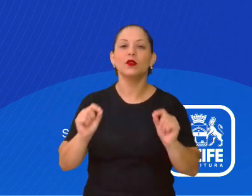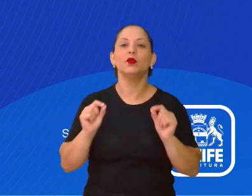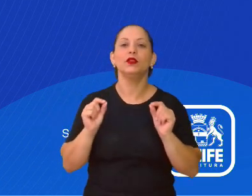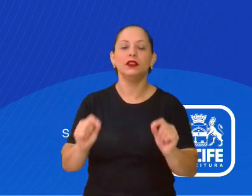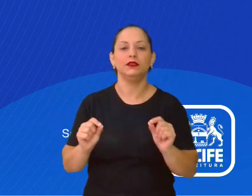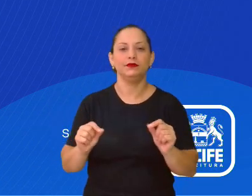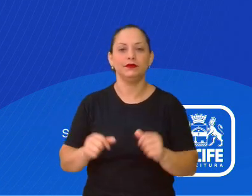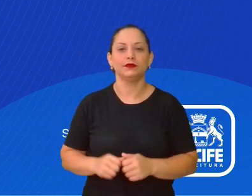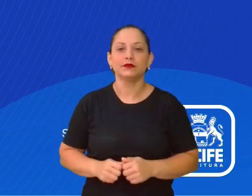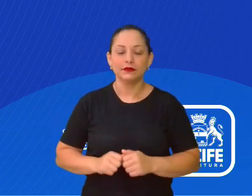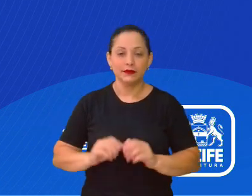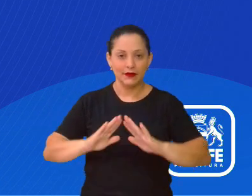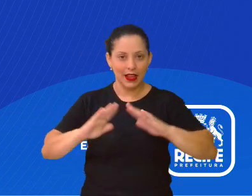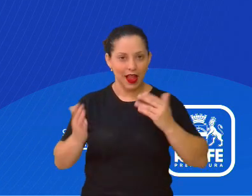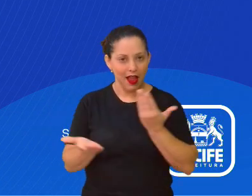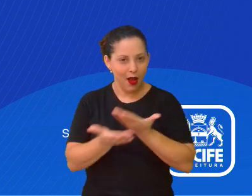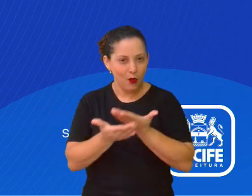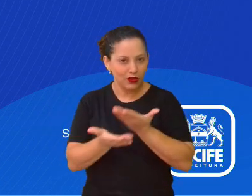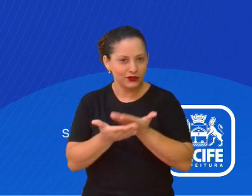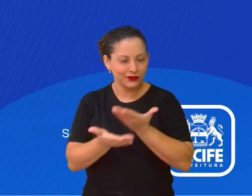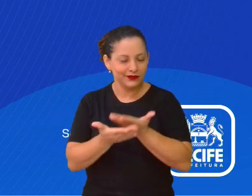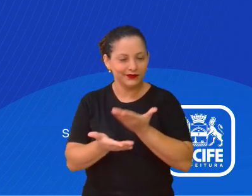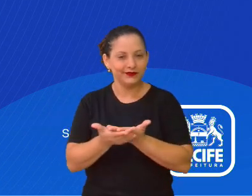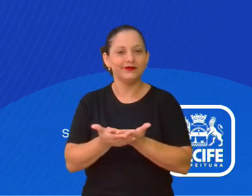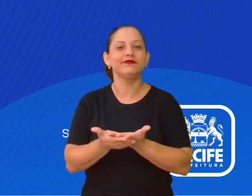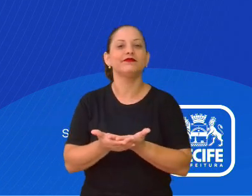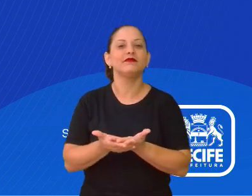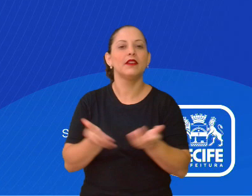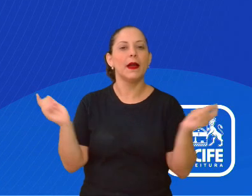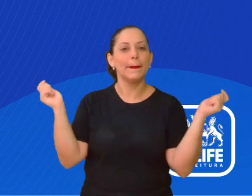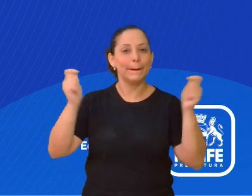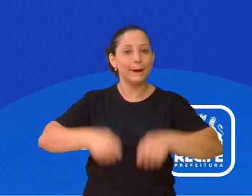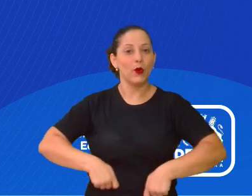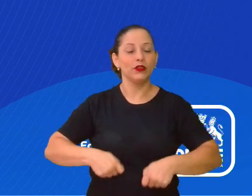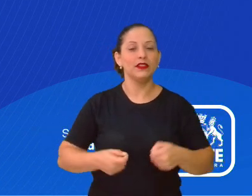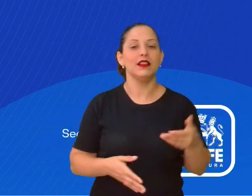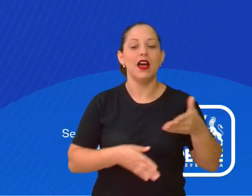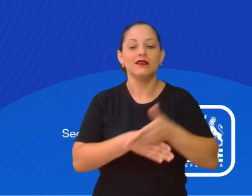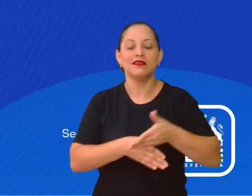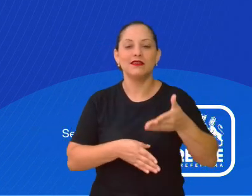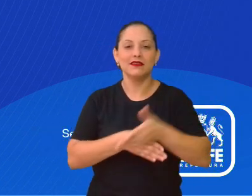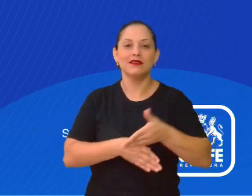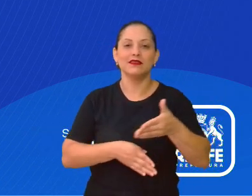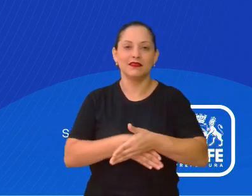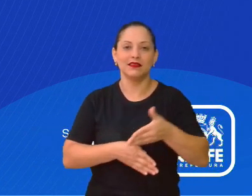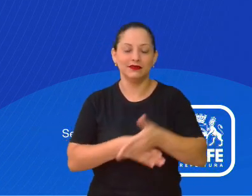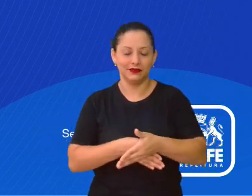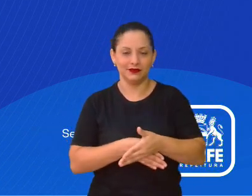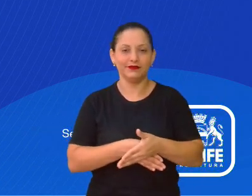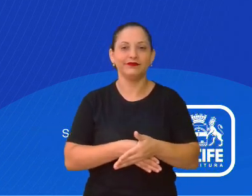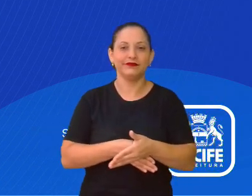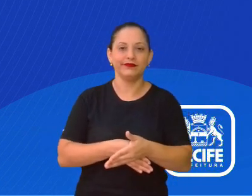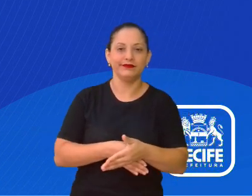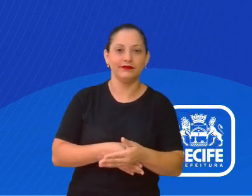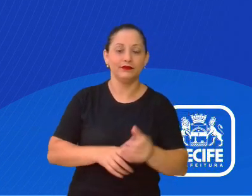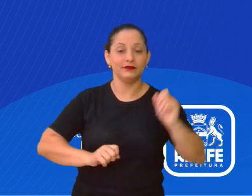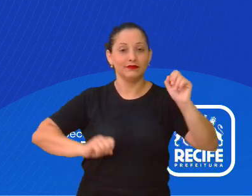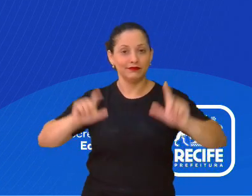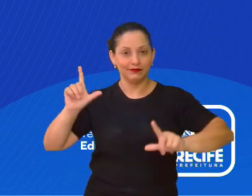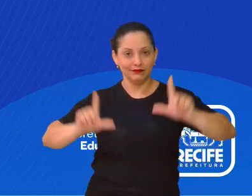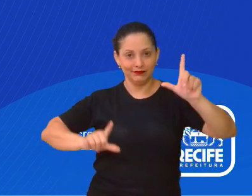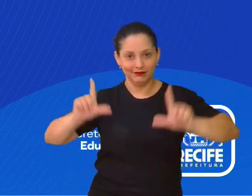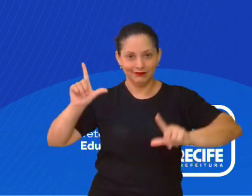que as nossas aulas, elas podem ser acessadas por vocês pela TV